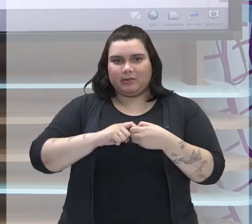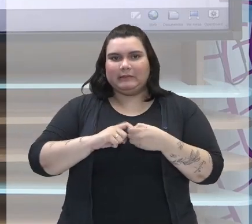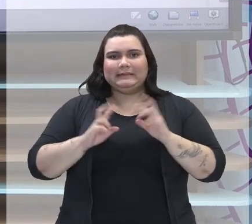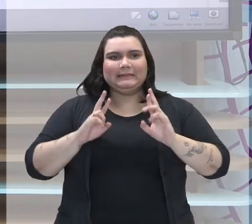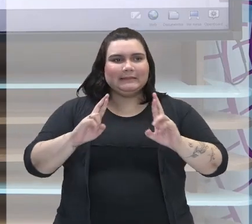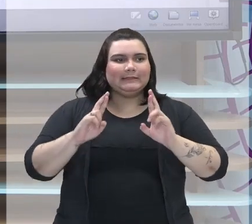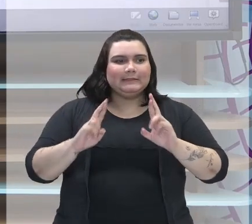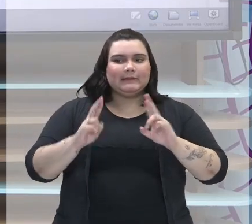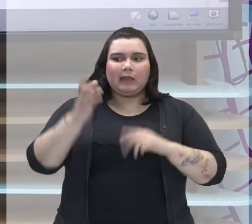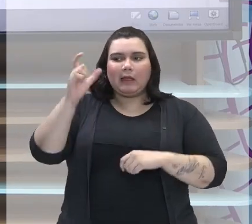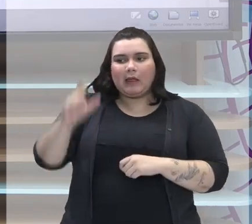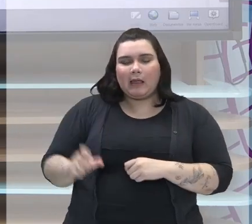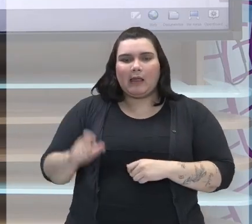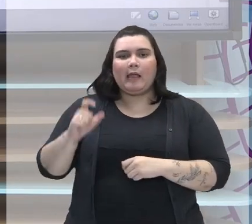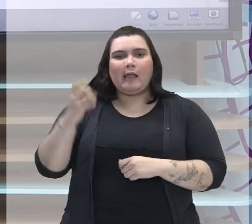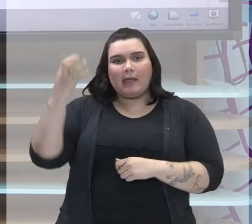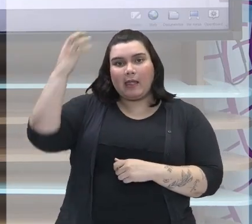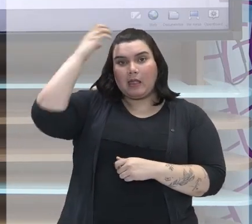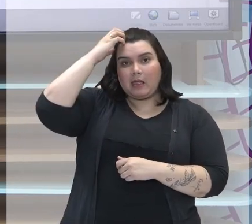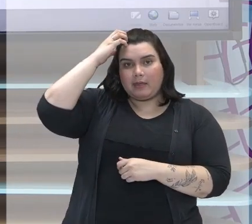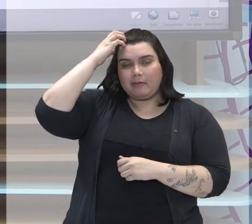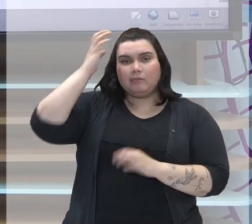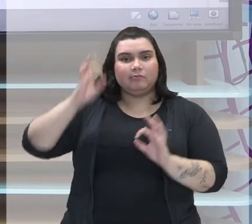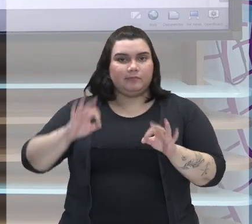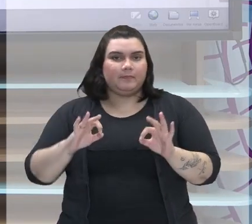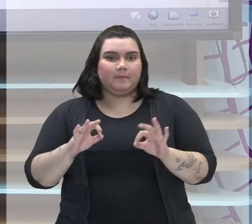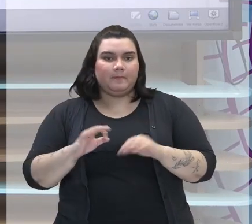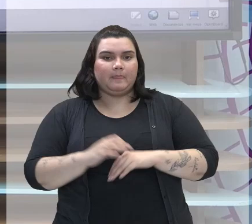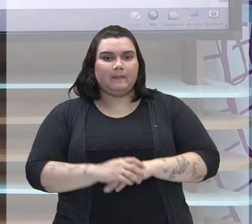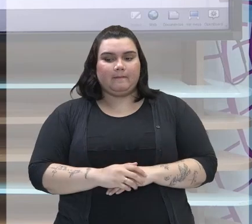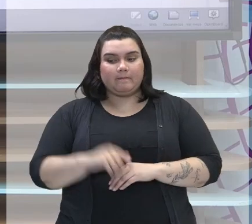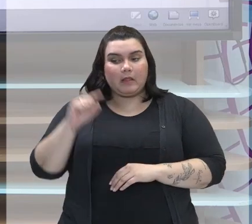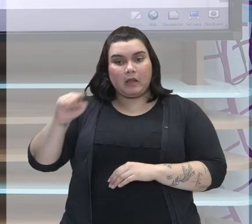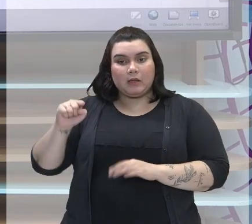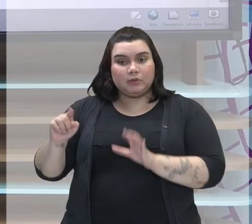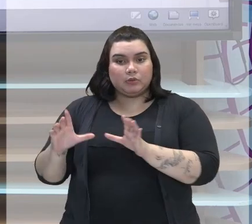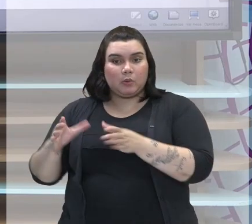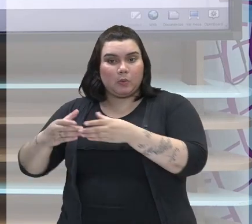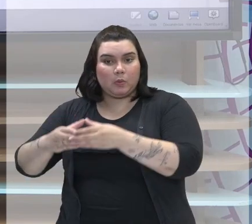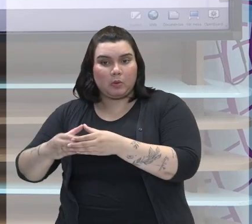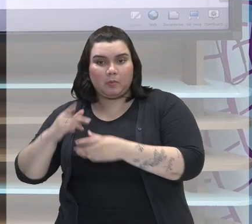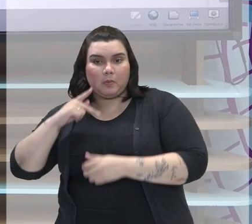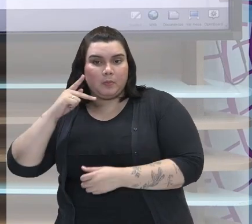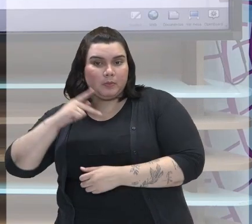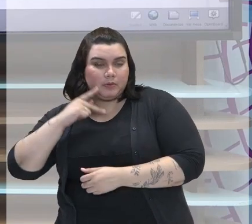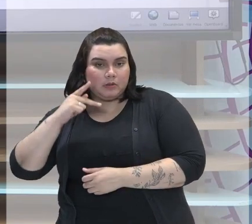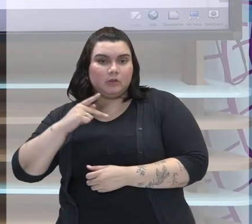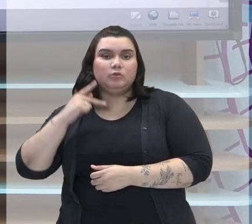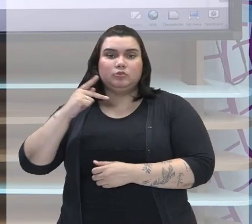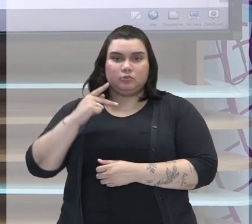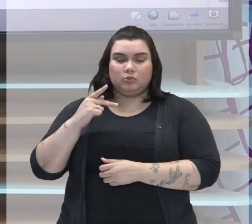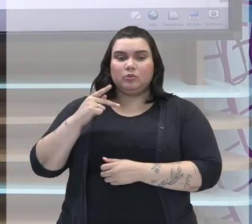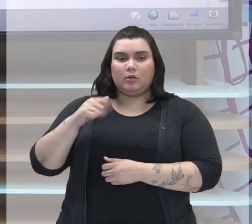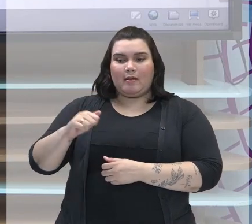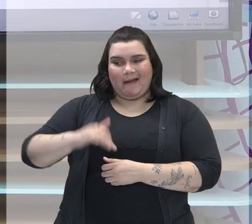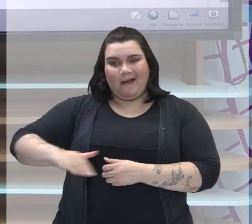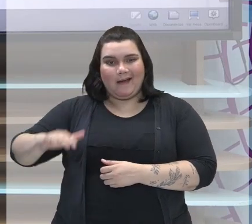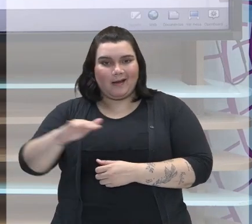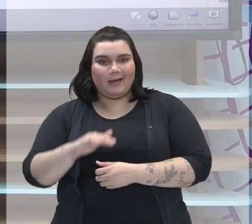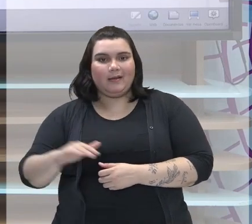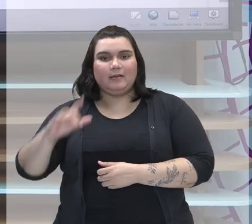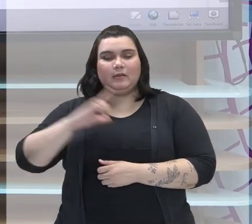do imperador Dom Pedro I. Esse grupo político, né, vai